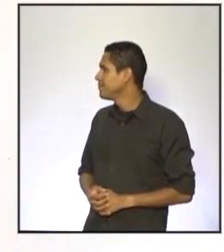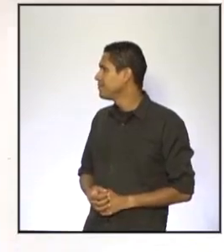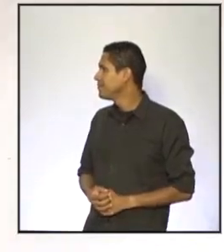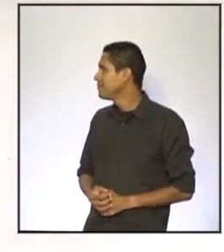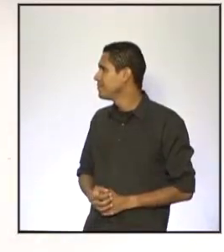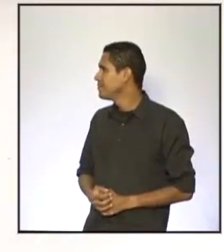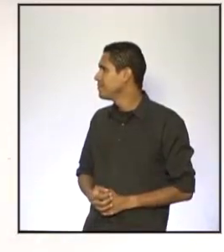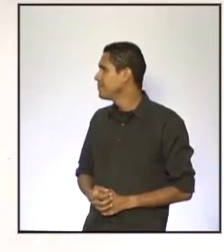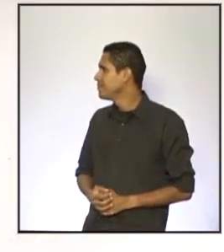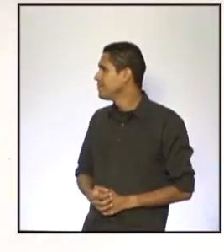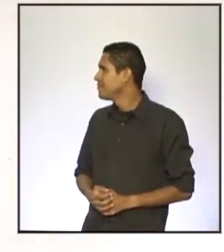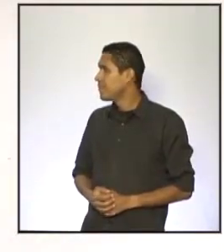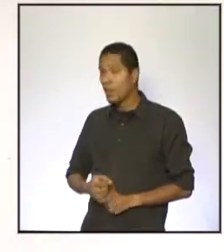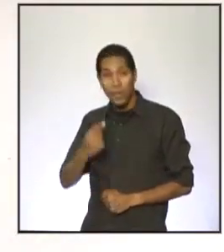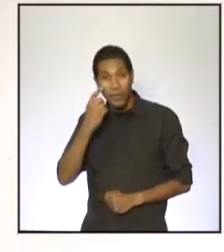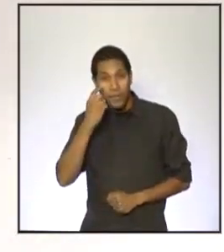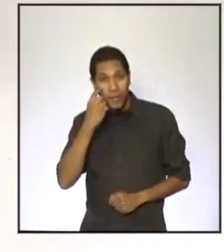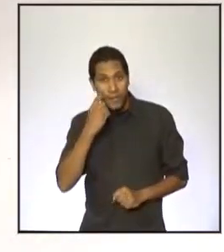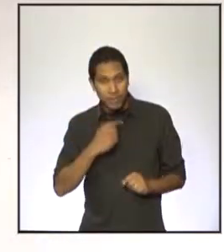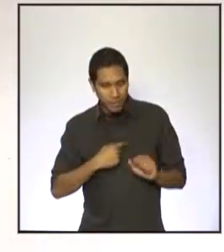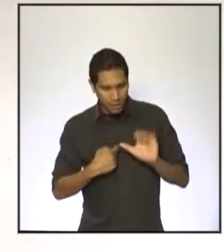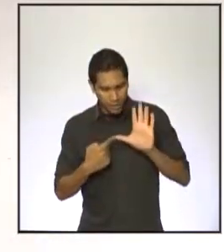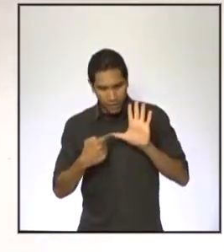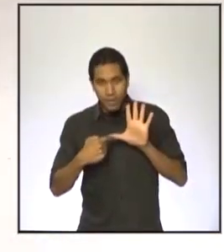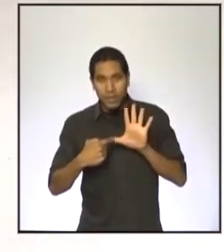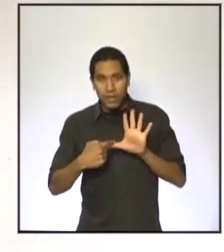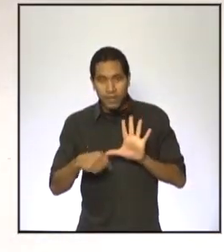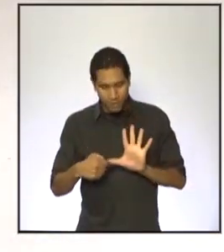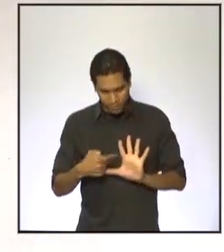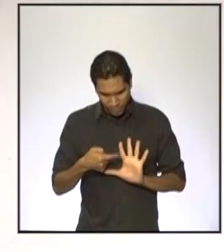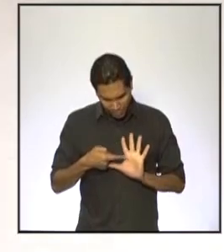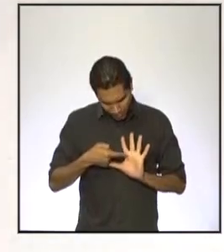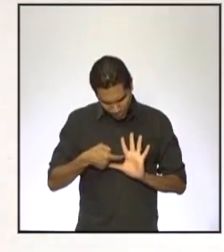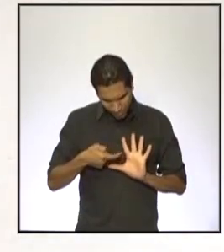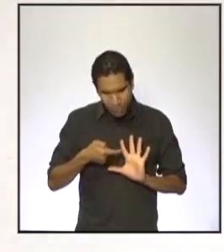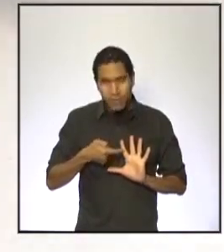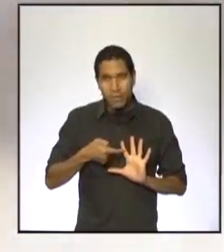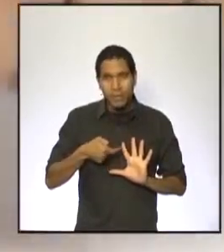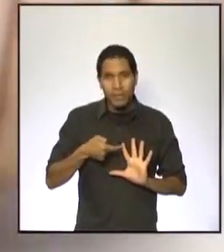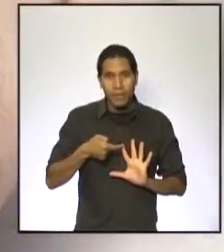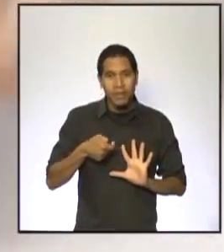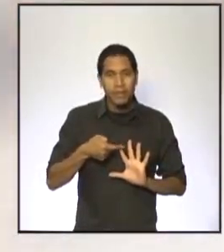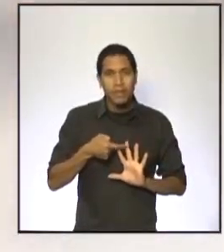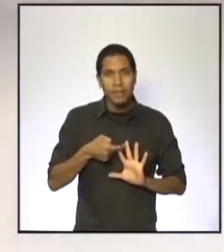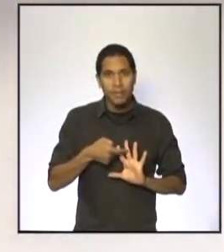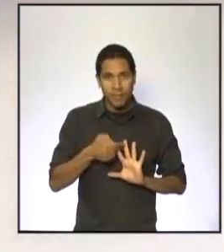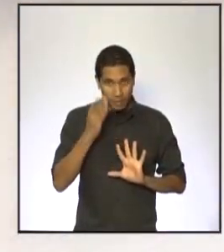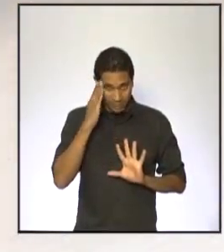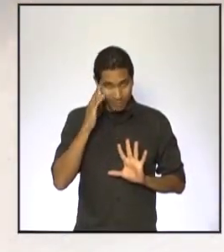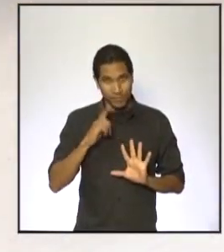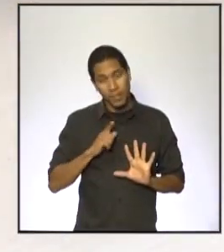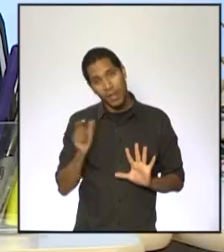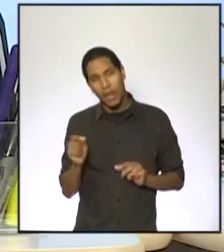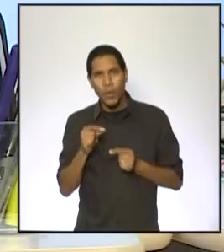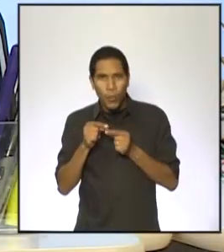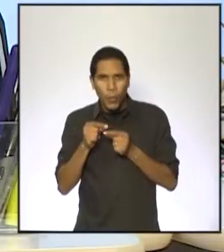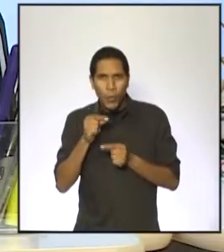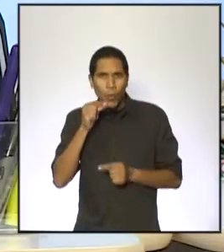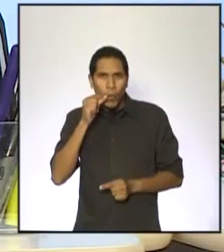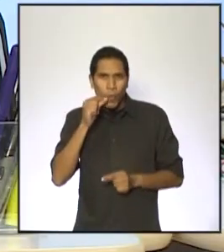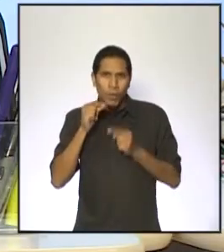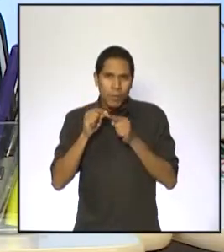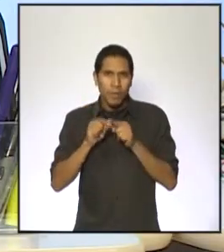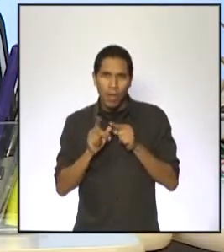Os pontos que eu estou marcando são os pontos onde eu vou colocar aqueles pedacinhos de canudinho que eu comentei com vocês